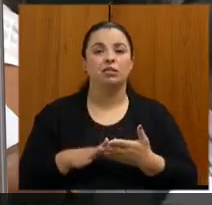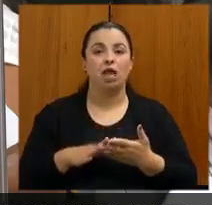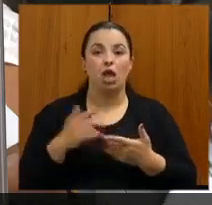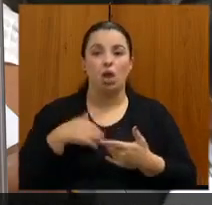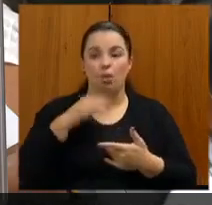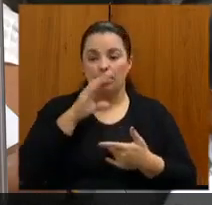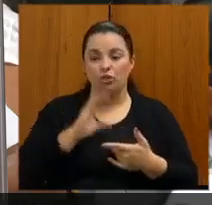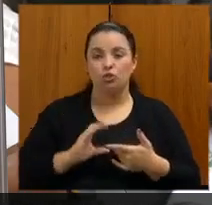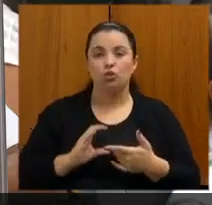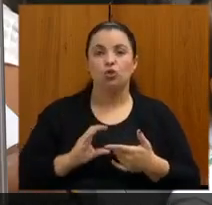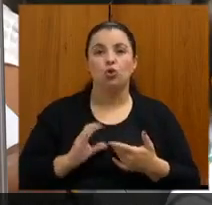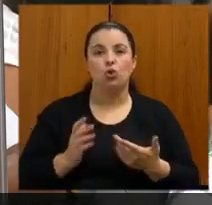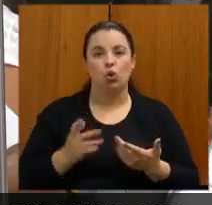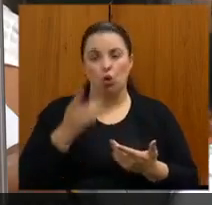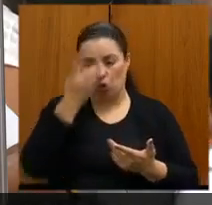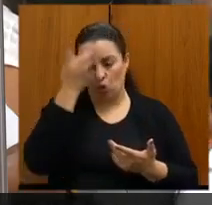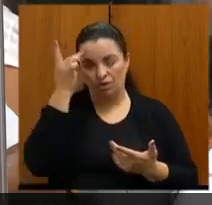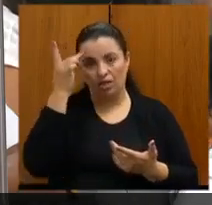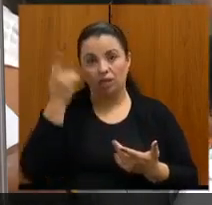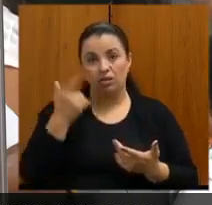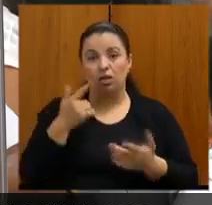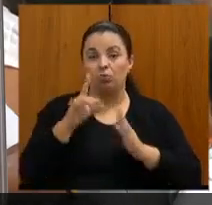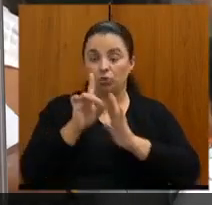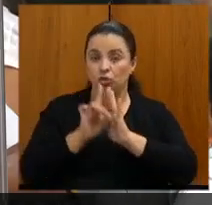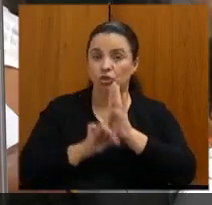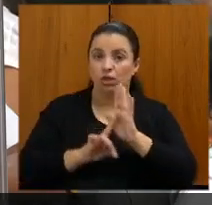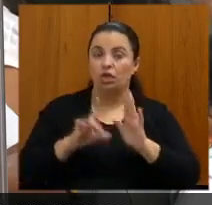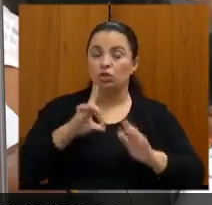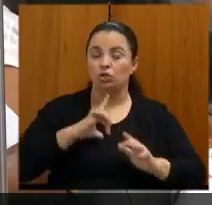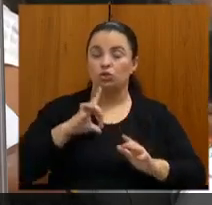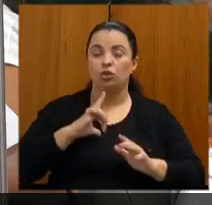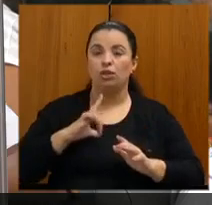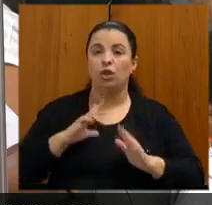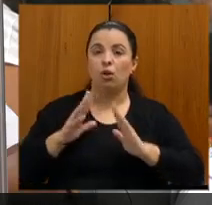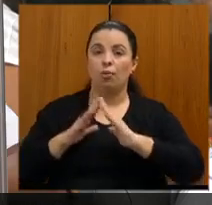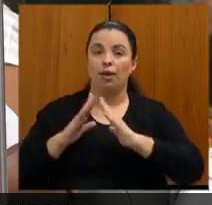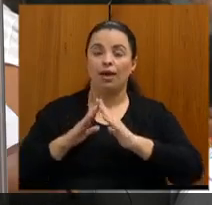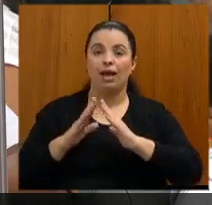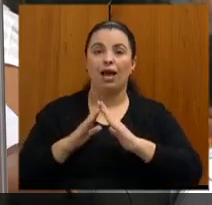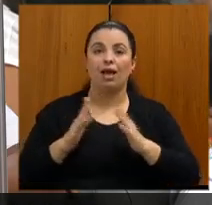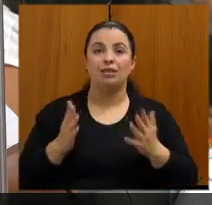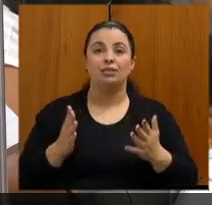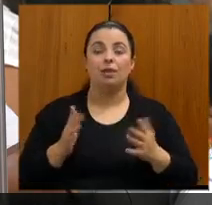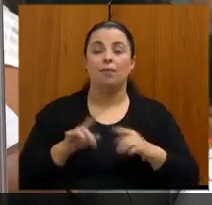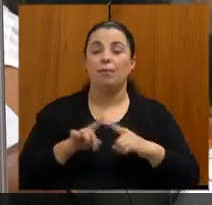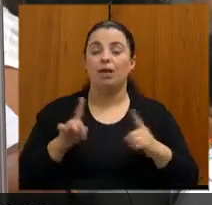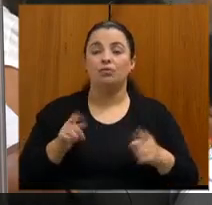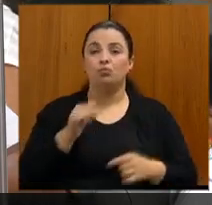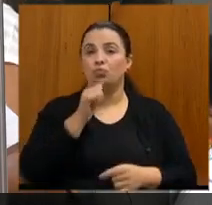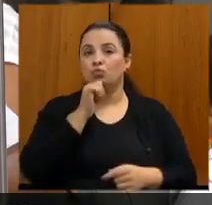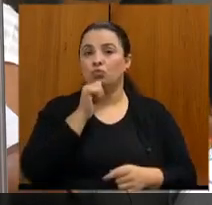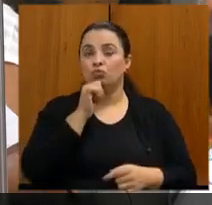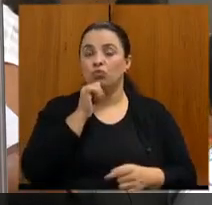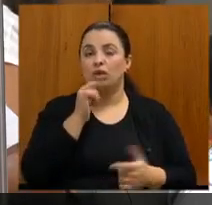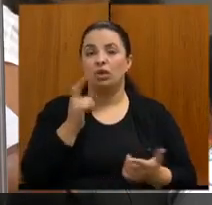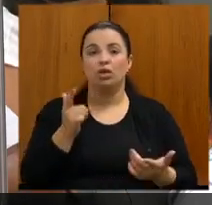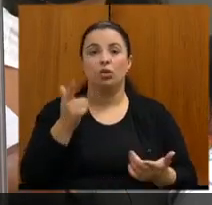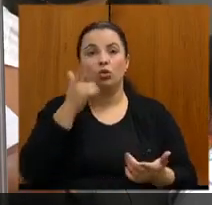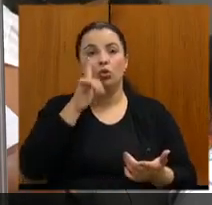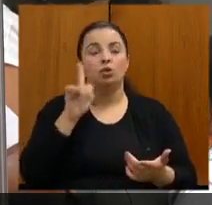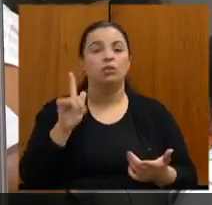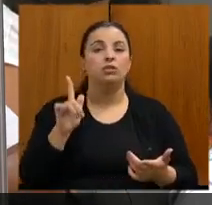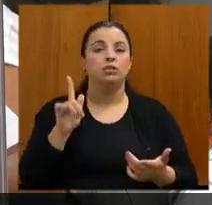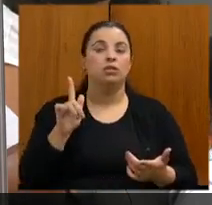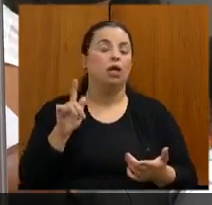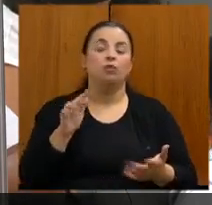cidadã em pleno nos meus direitos o meu direito de ter moradia e de não ter ainda me sentido na situação